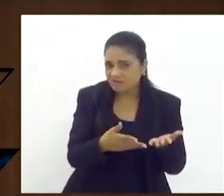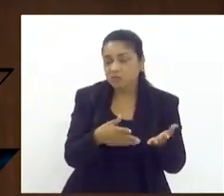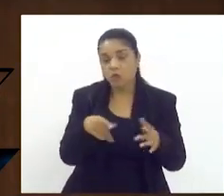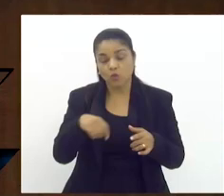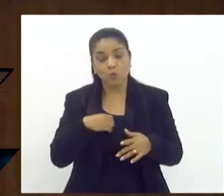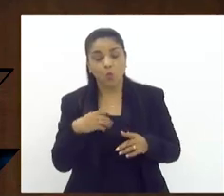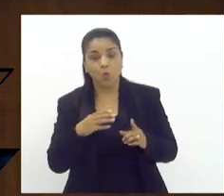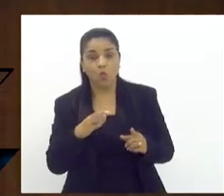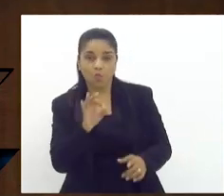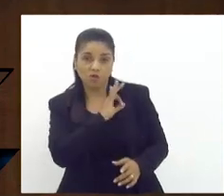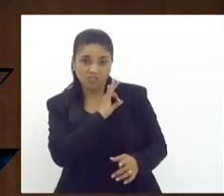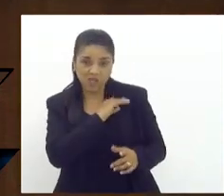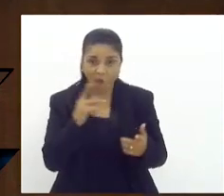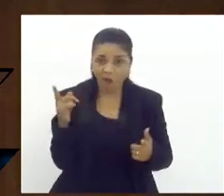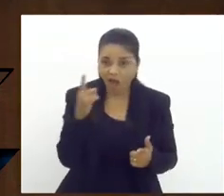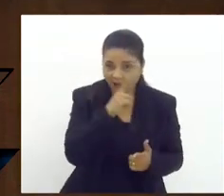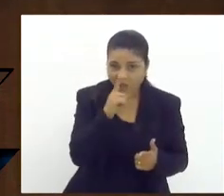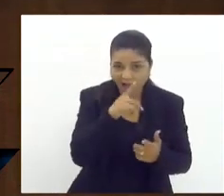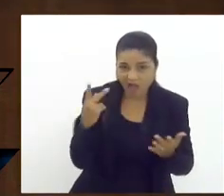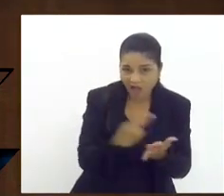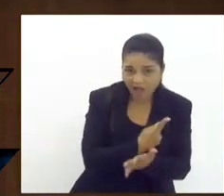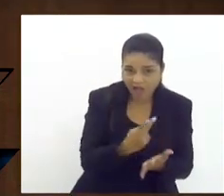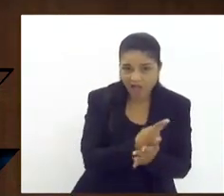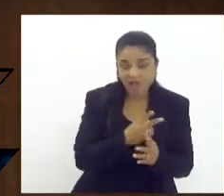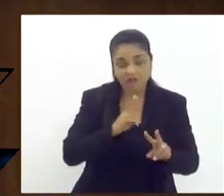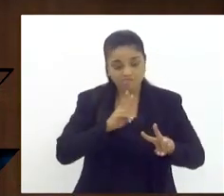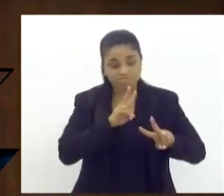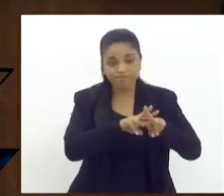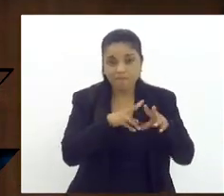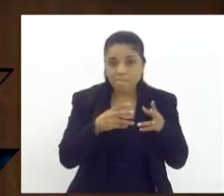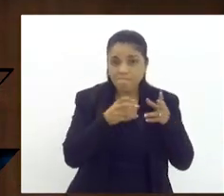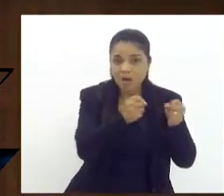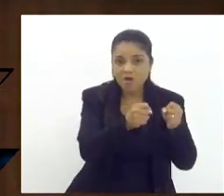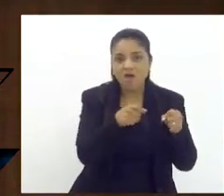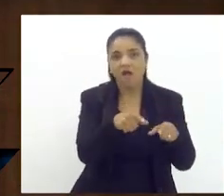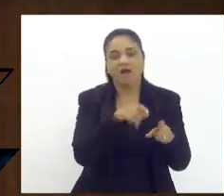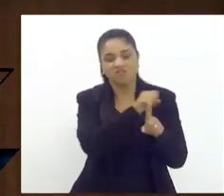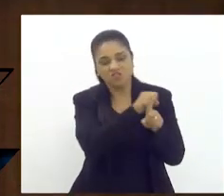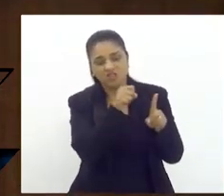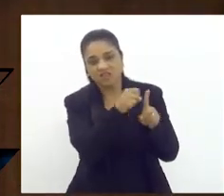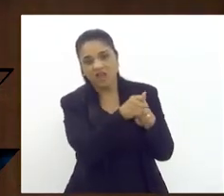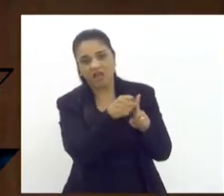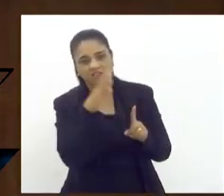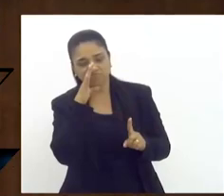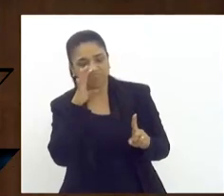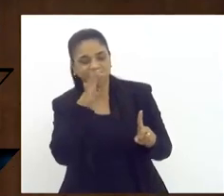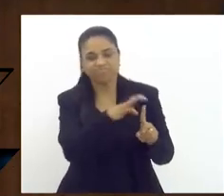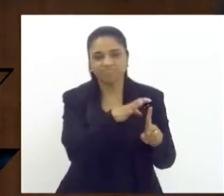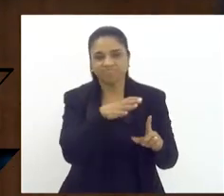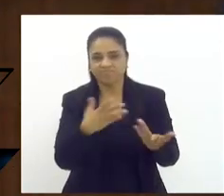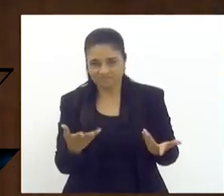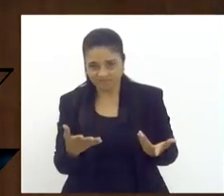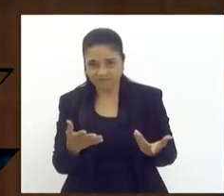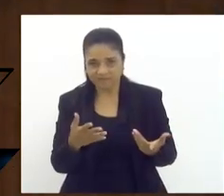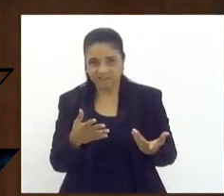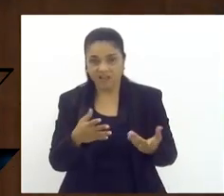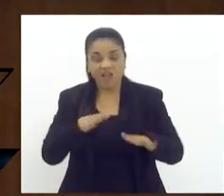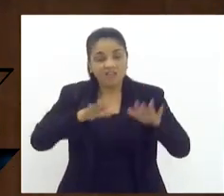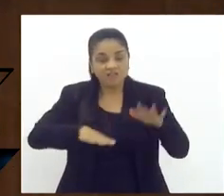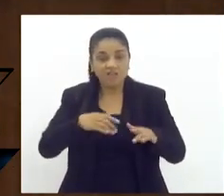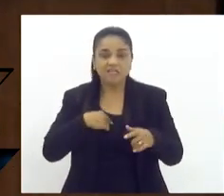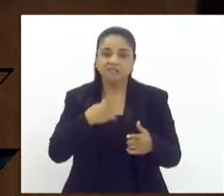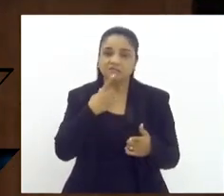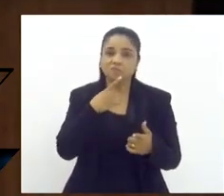ele é condenado ele é condenado pela sociedade que muitas vezes não merece o sangue com a gente de Segurança Pública derrama